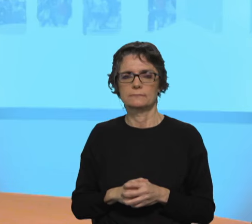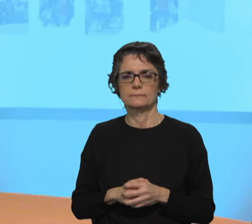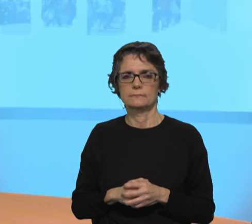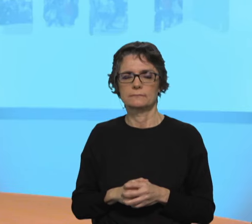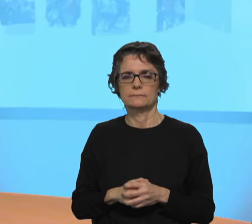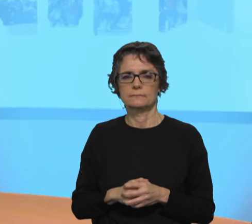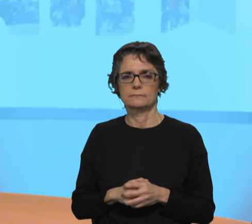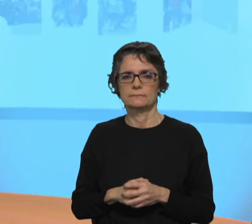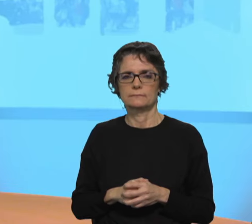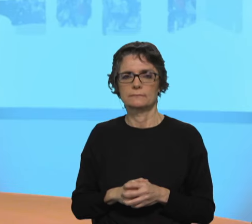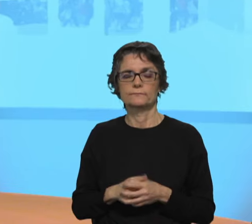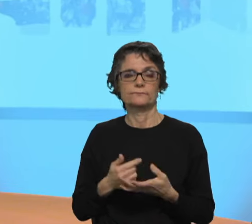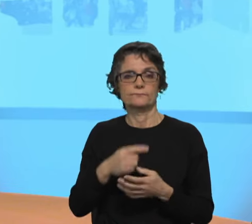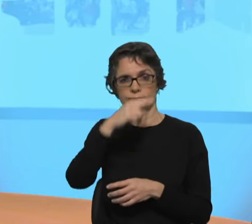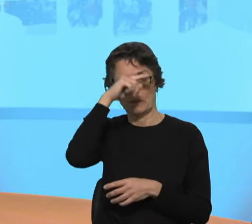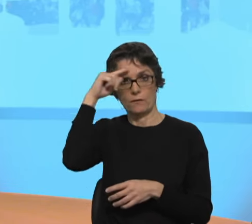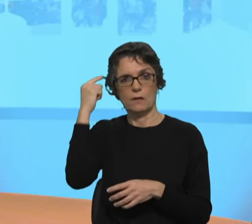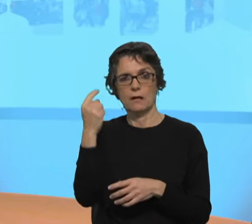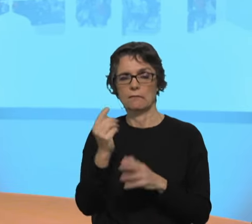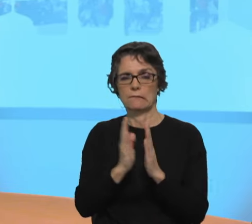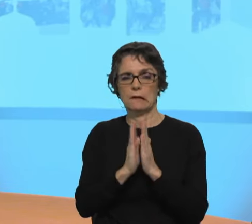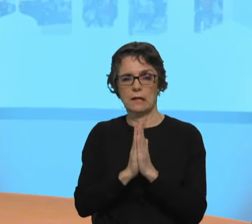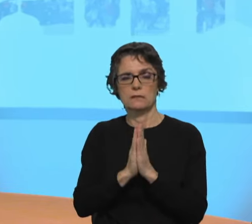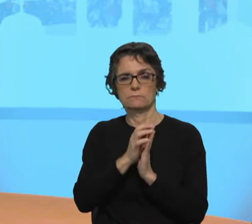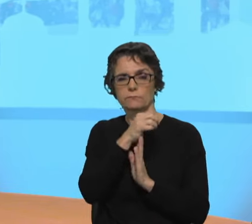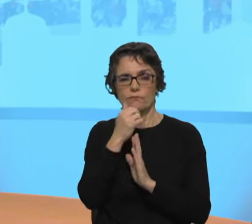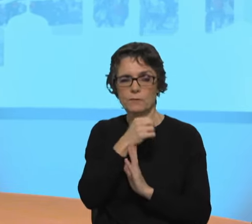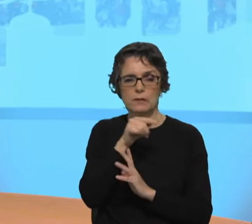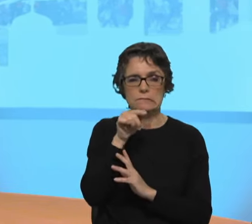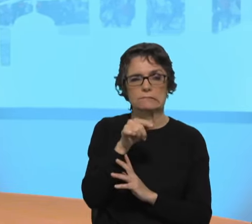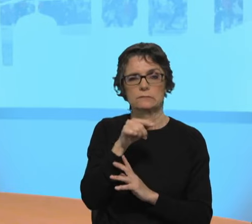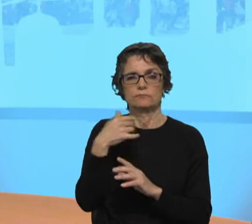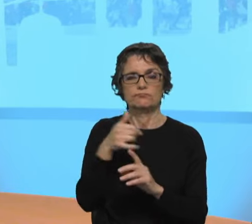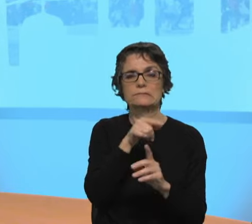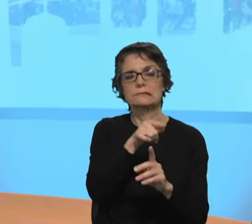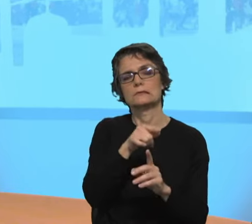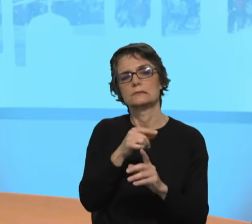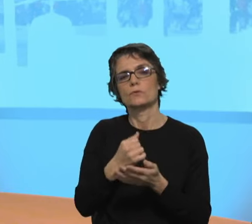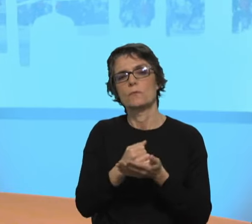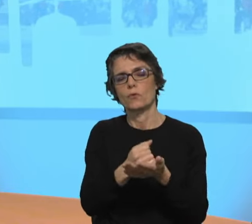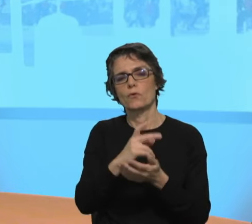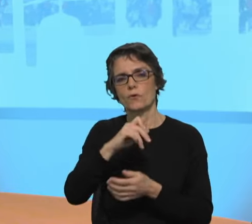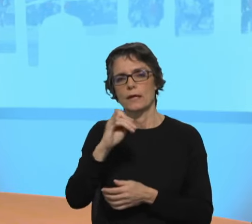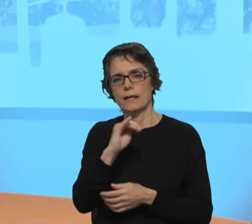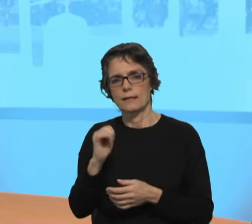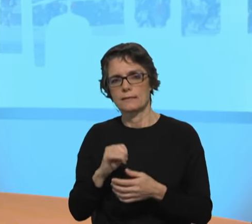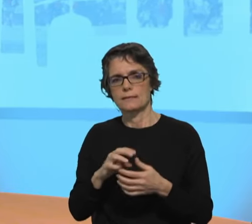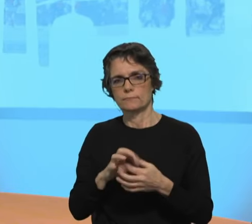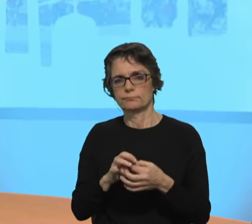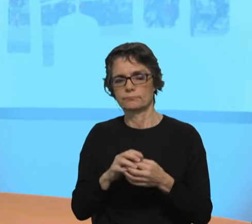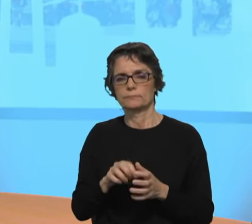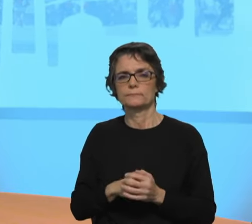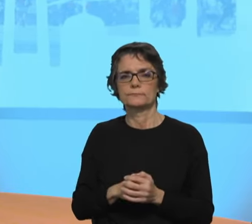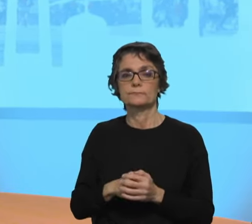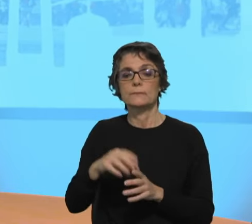A Ucrânia Dificuldades da igreja perseguida e o auxílio da Fundação ajuda a igreja que sofre. Em Santa Maria da